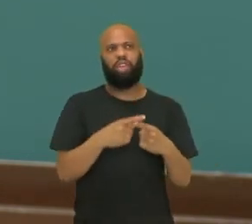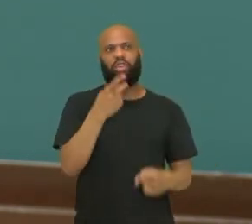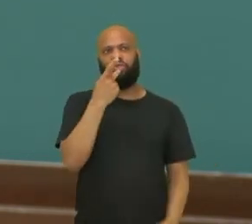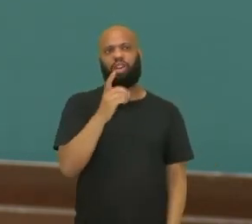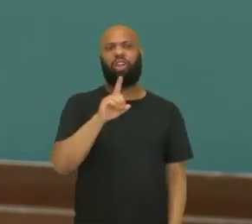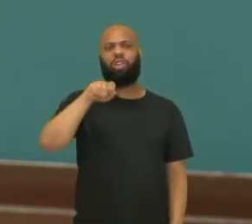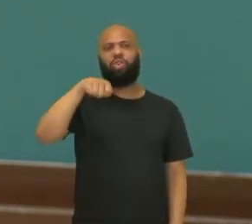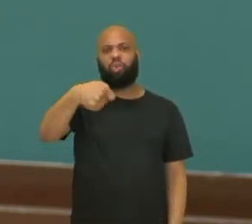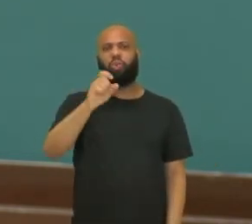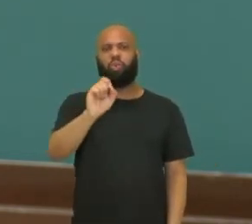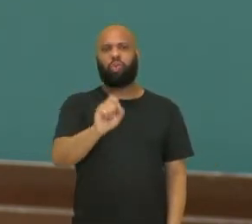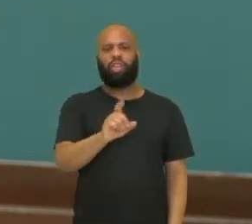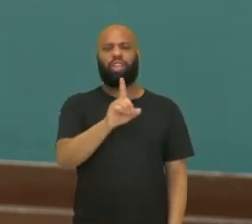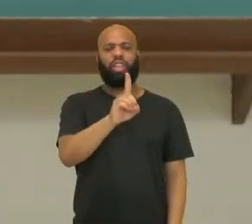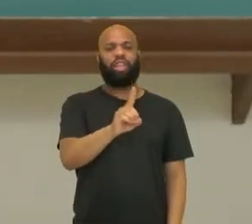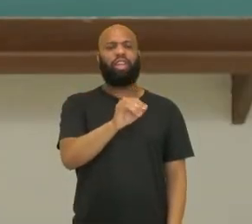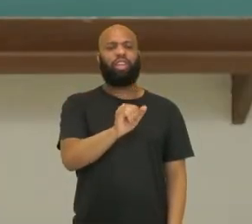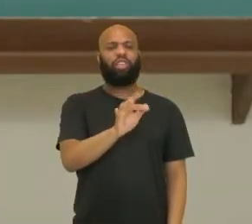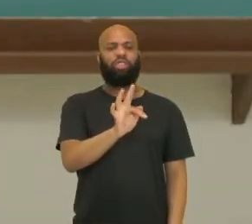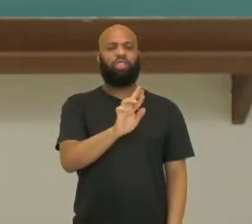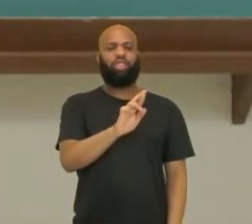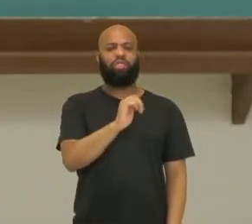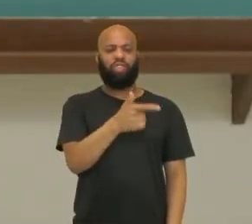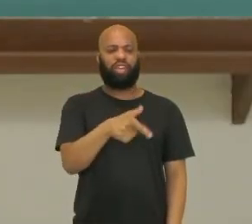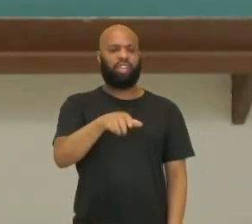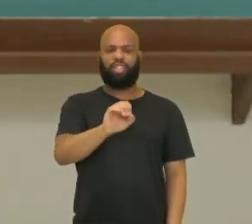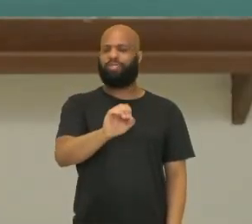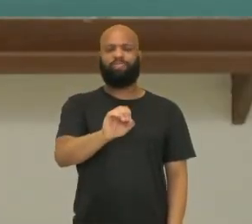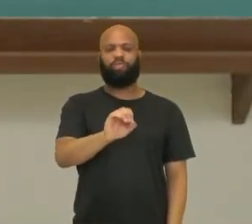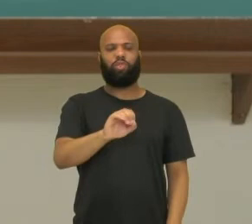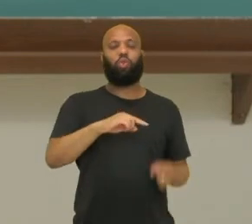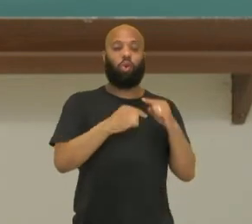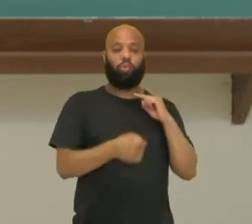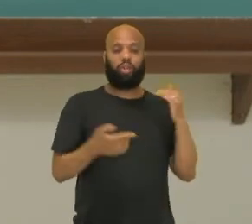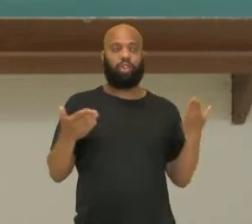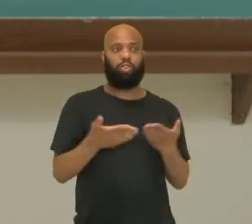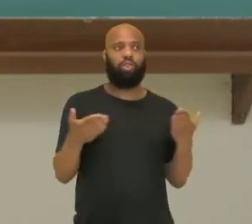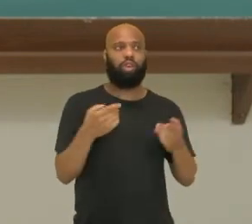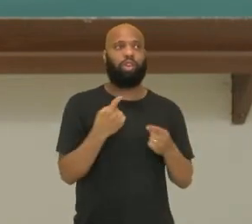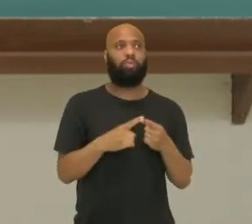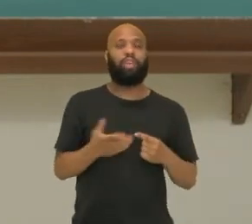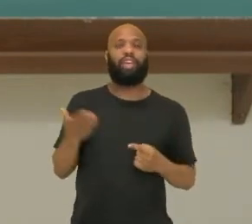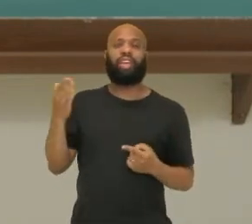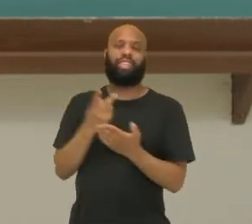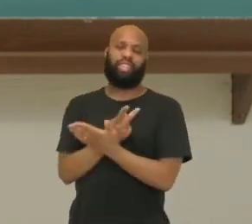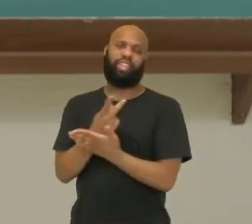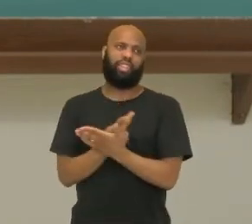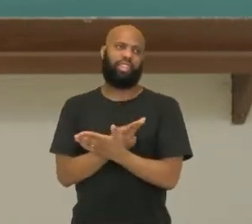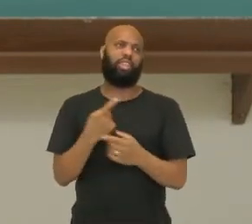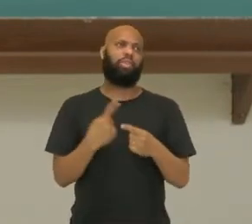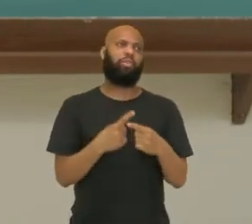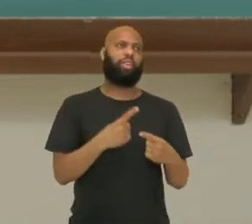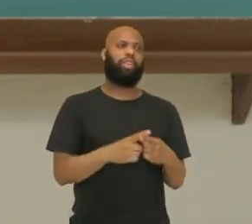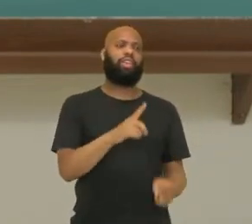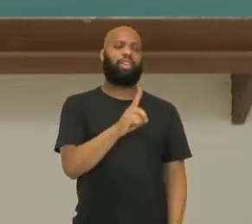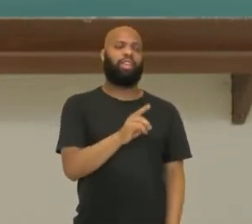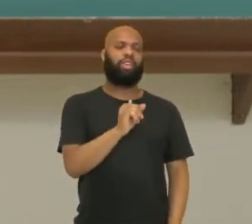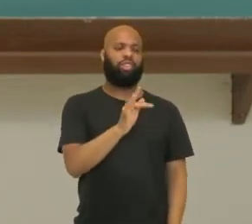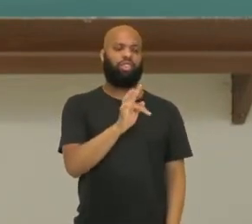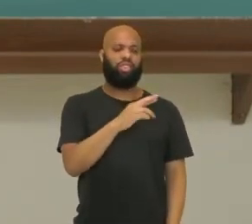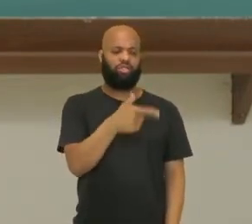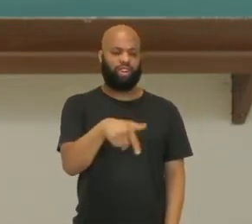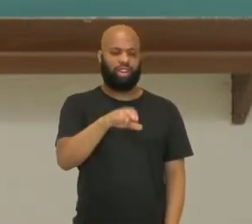difração. Querido estudante, não esqueça. Ela é muito incorreta. Por quê? A difração é o